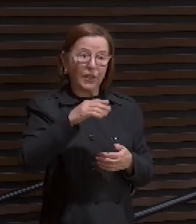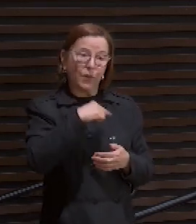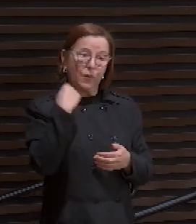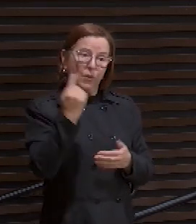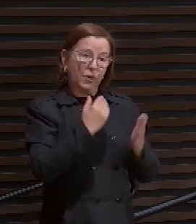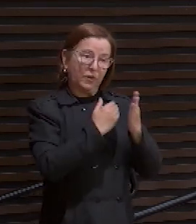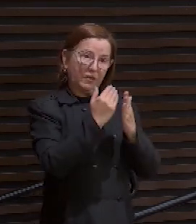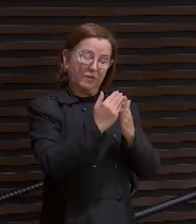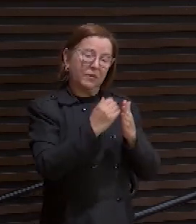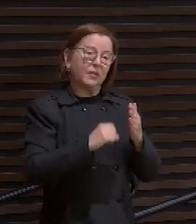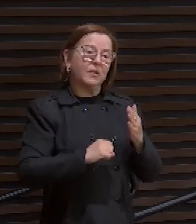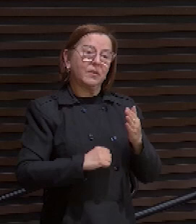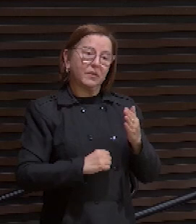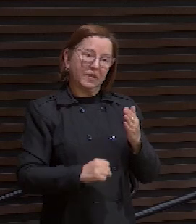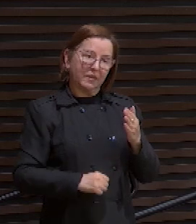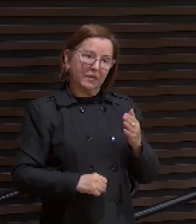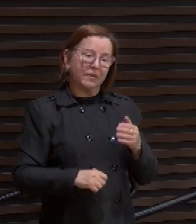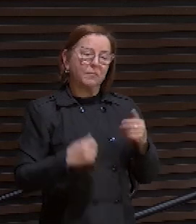isso também.